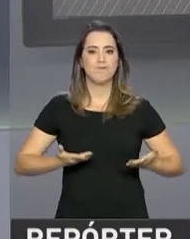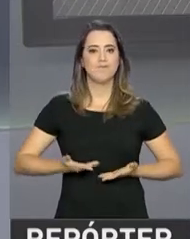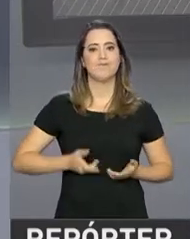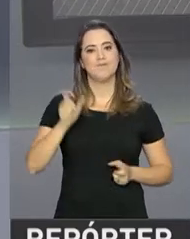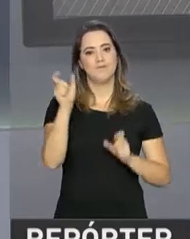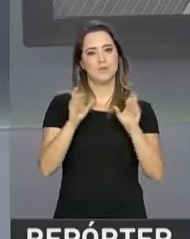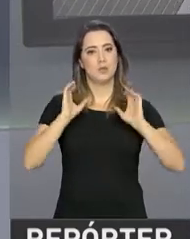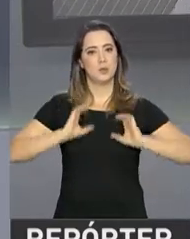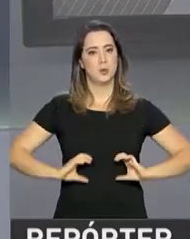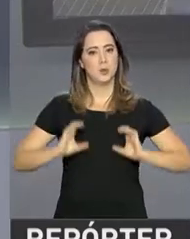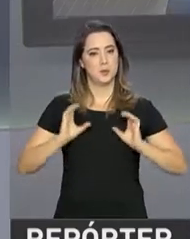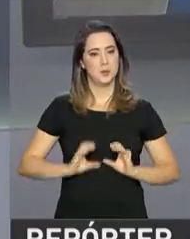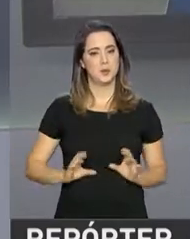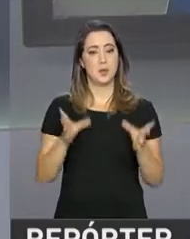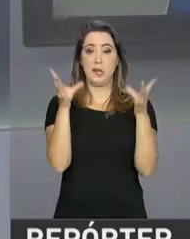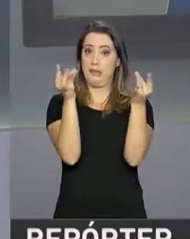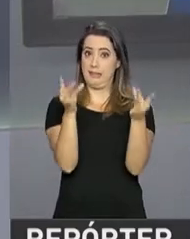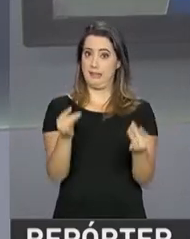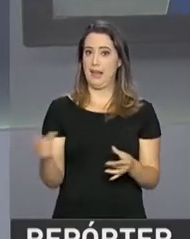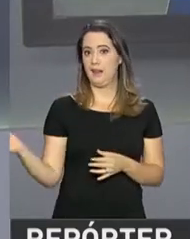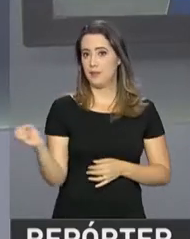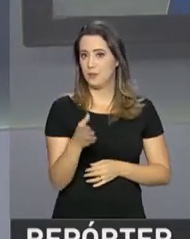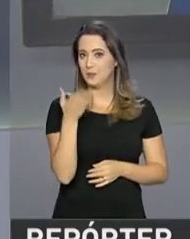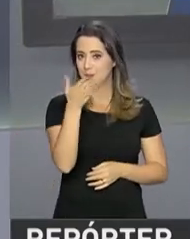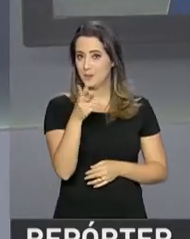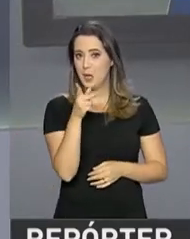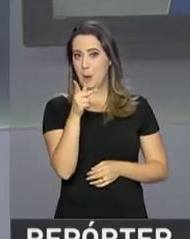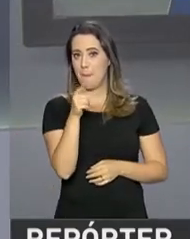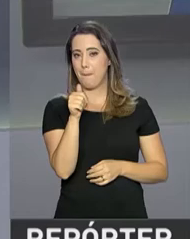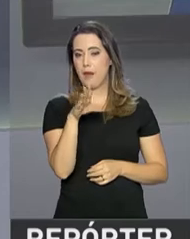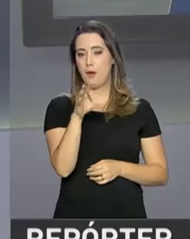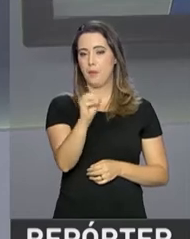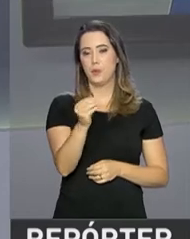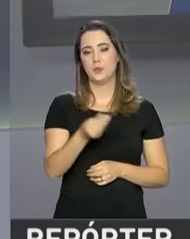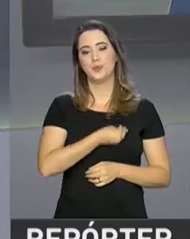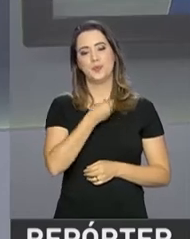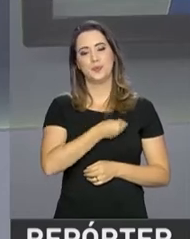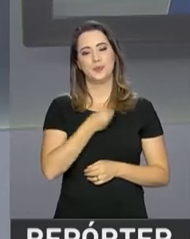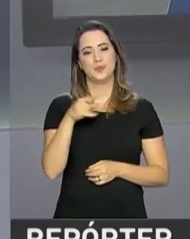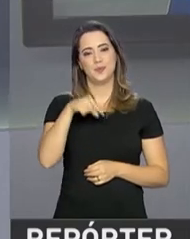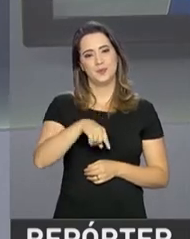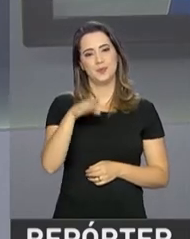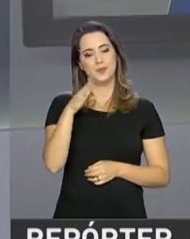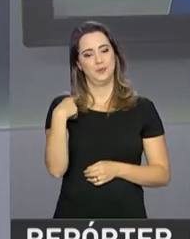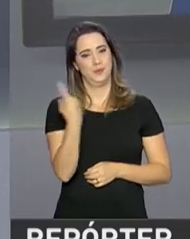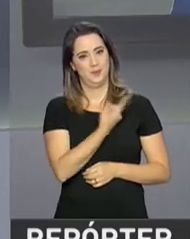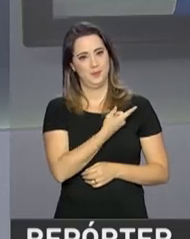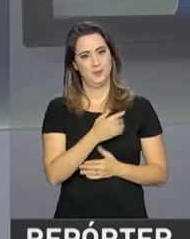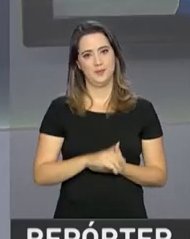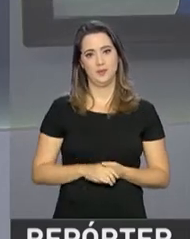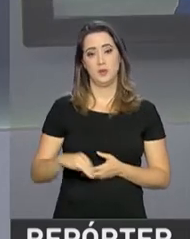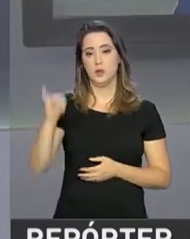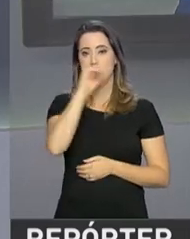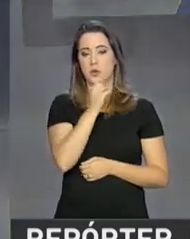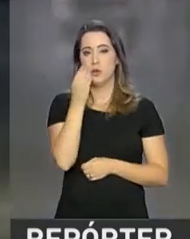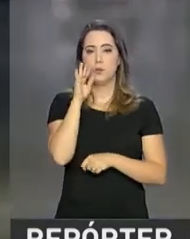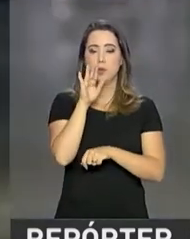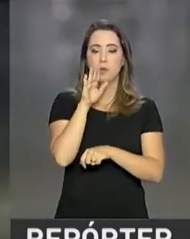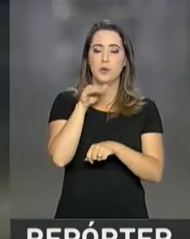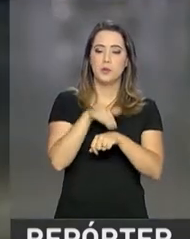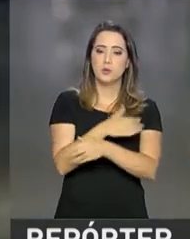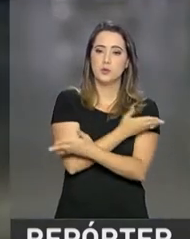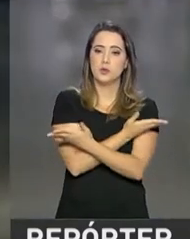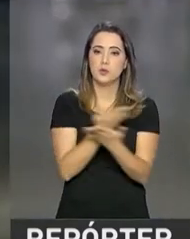novidade pra gente é o repórter pablo um dia em que conversa ao vivo aqui conosco boa noite pablo noite roberto boa noite a todos